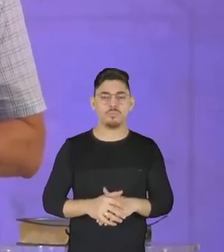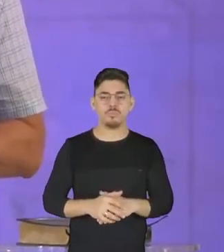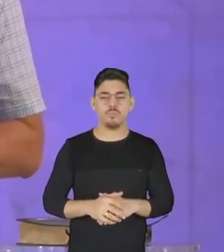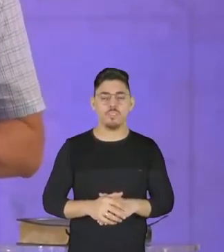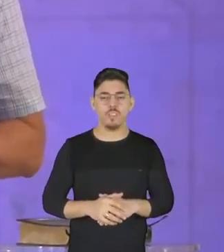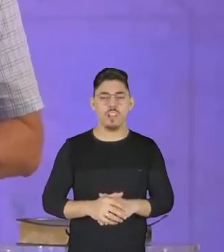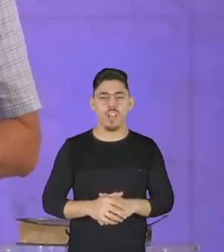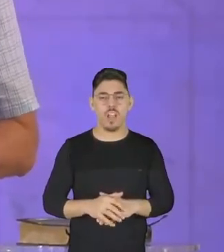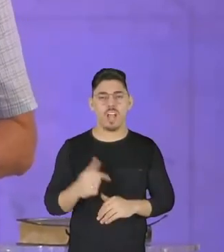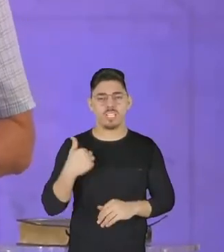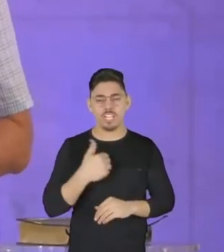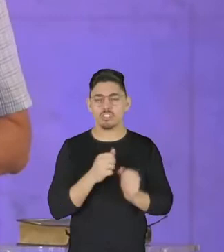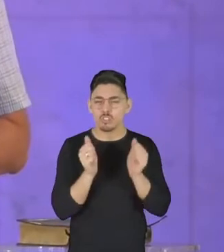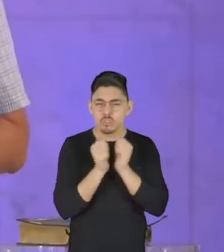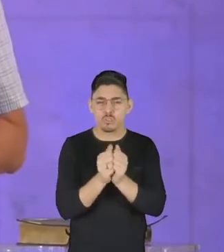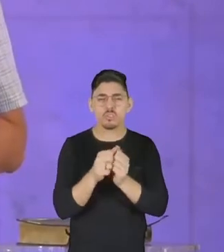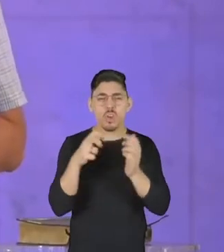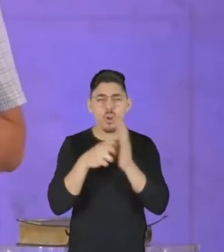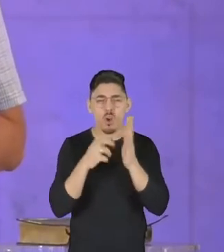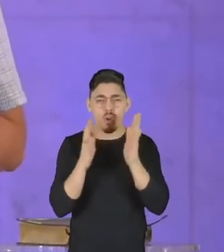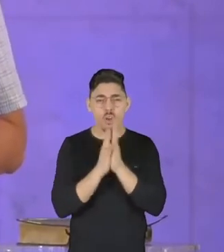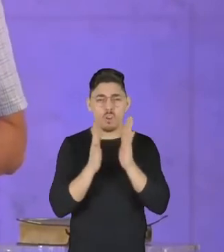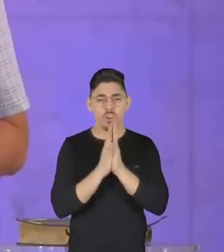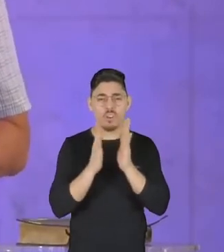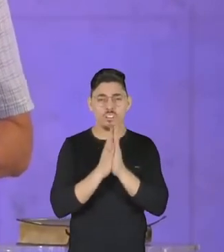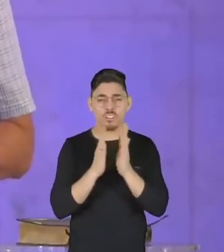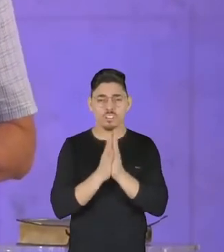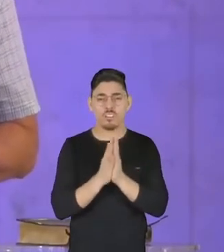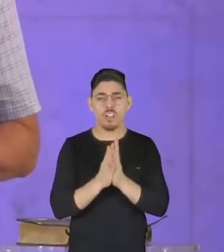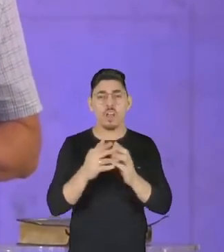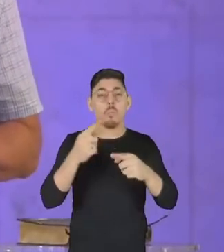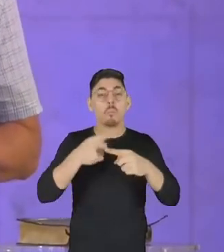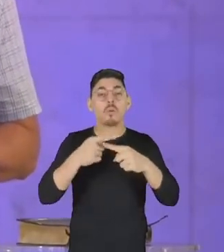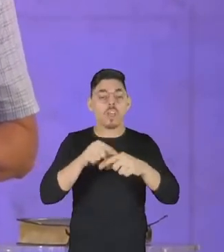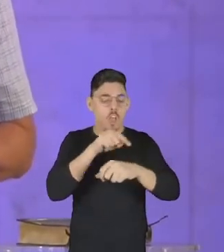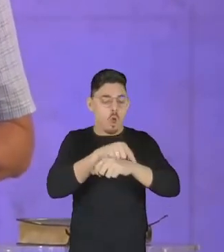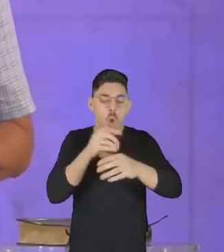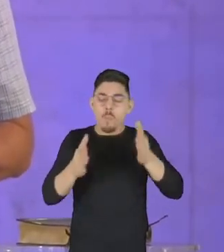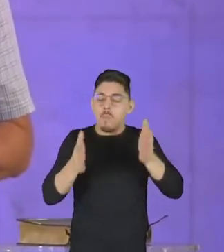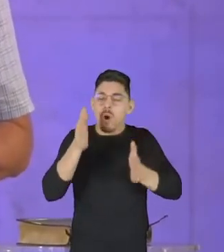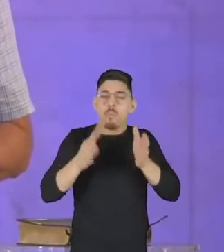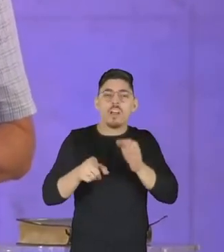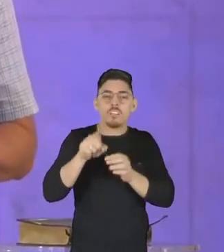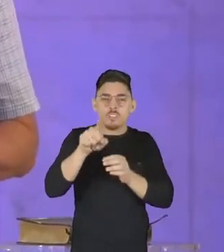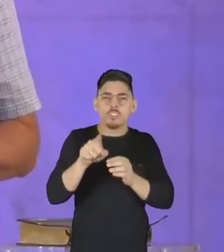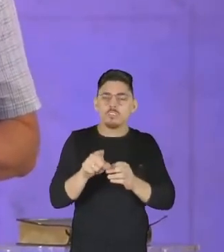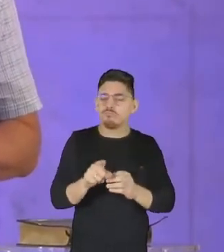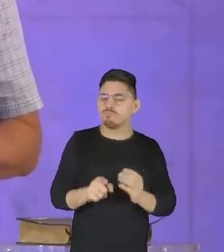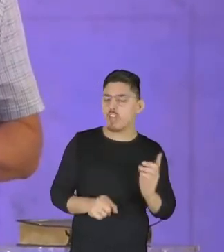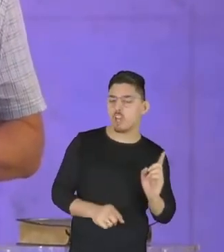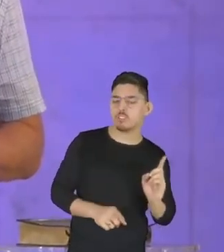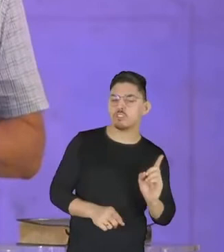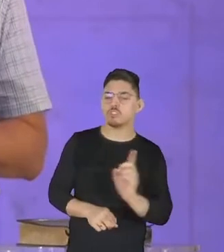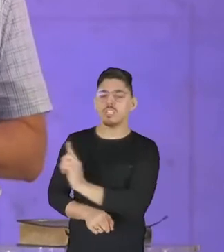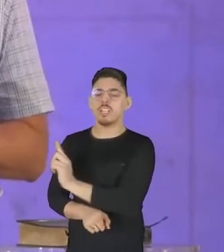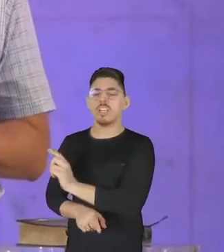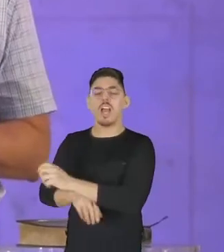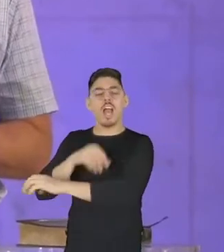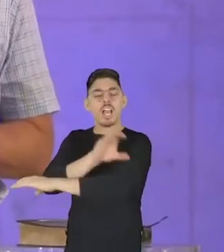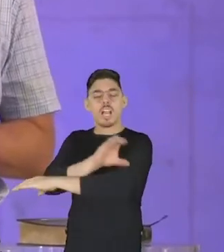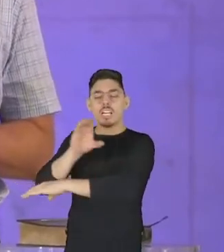E vamos juntos orar. Porque o momento de você caminhar na direção de Canaã é